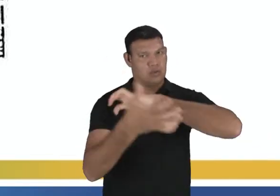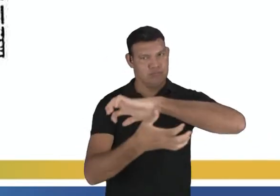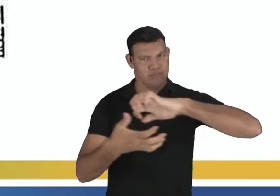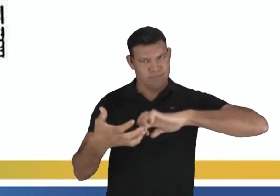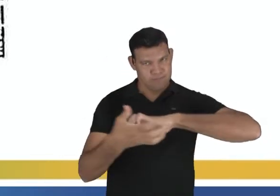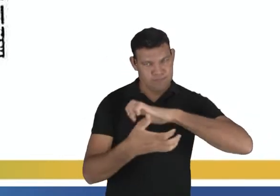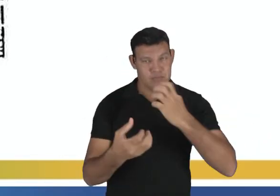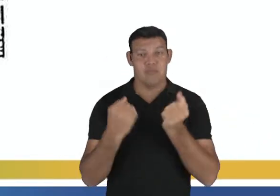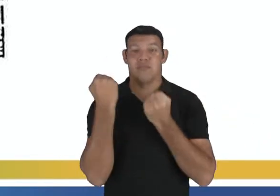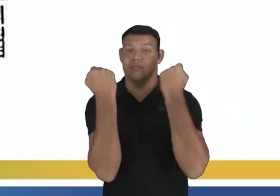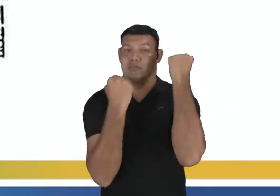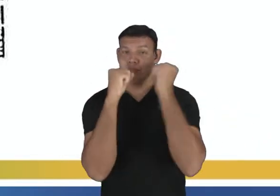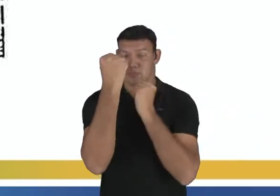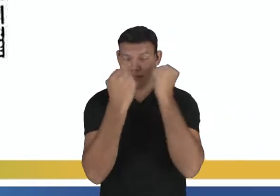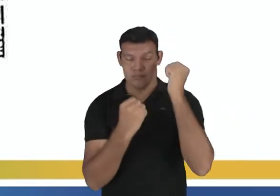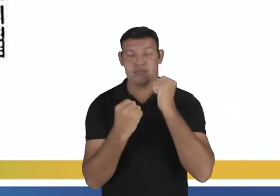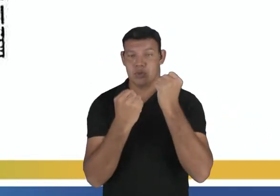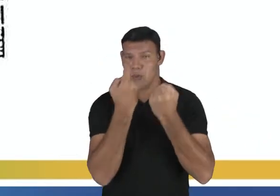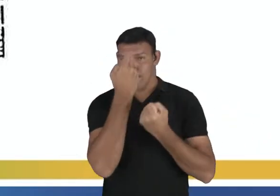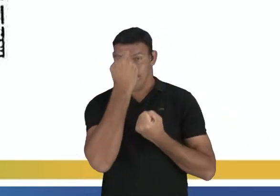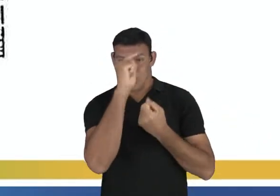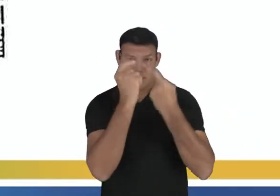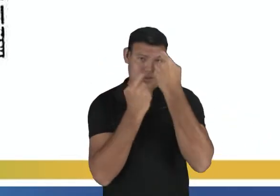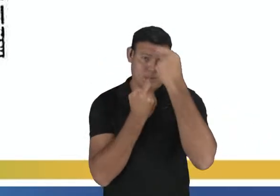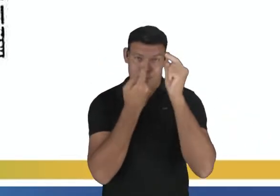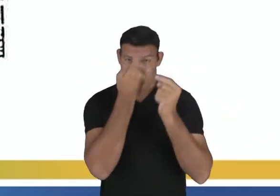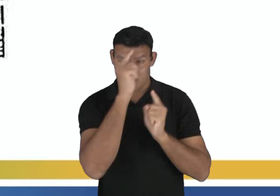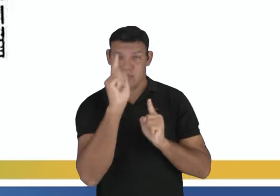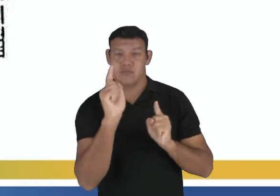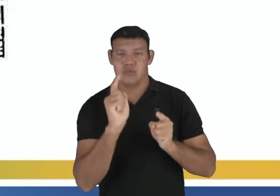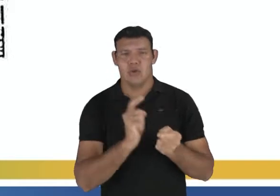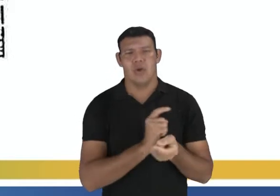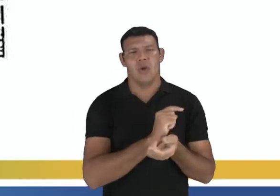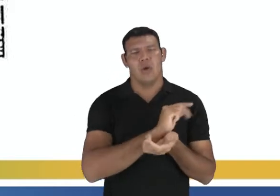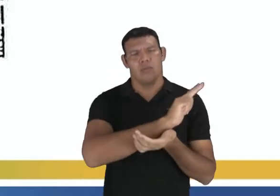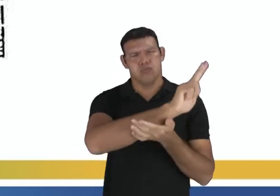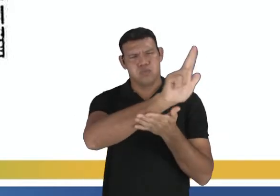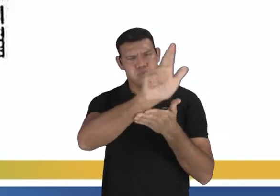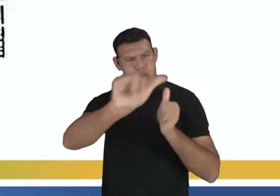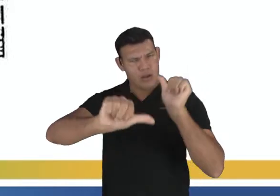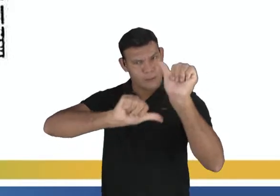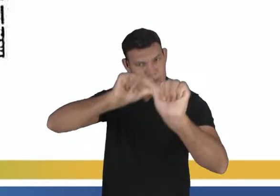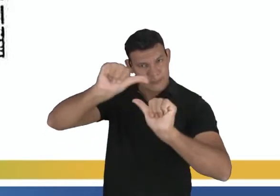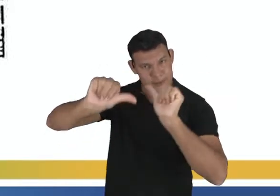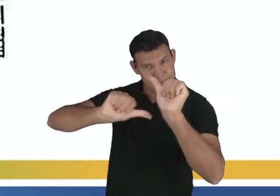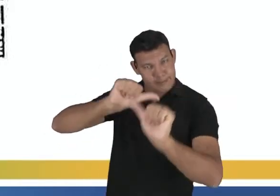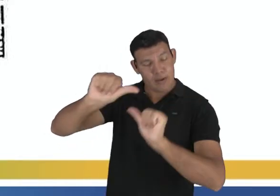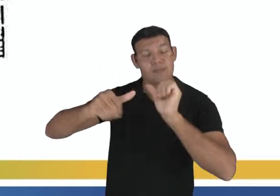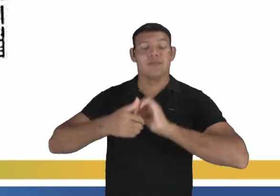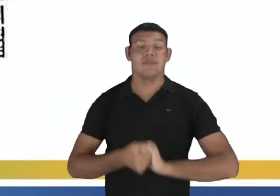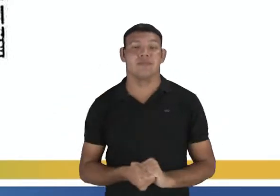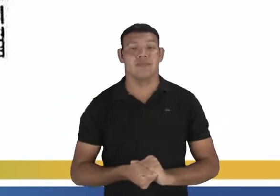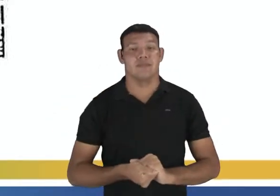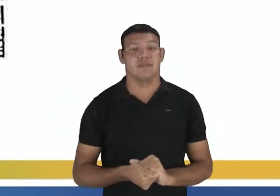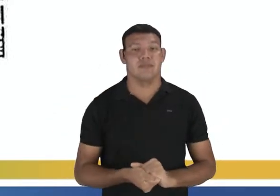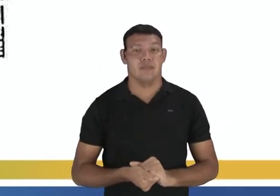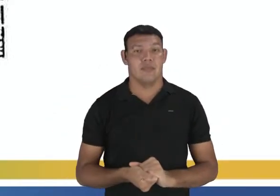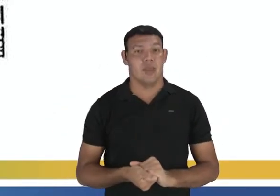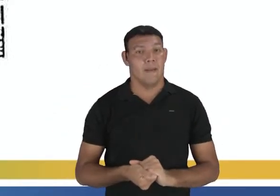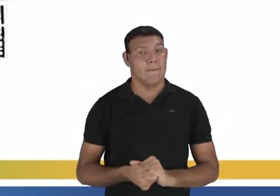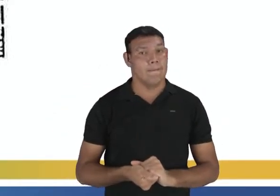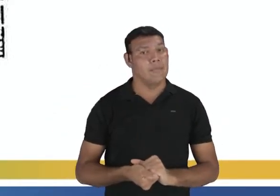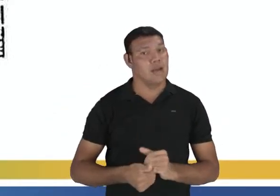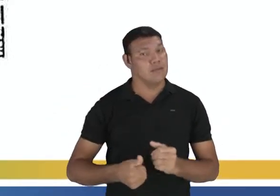Revolução Industrial, ela gerou, como dito agora há pouco, várias mudanças e várias transformações. E